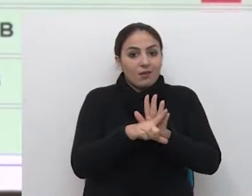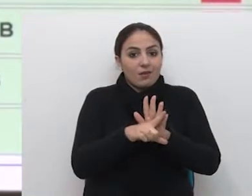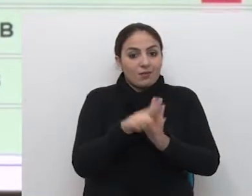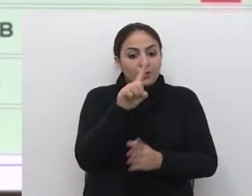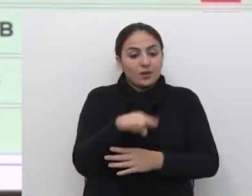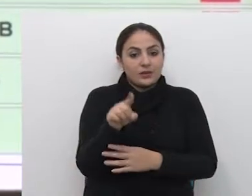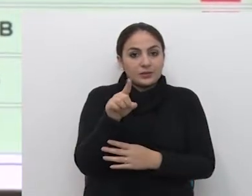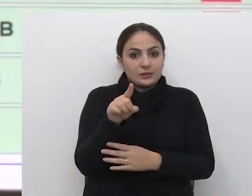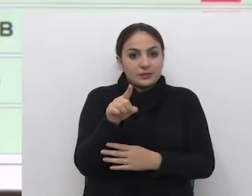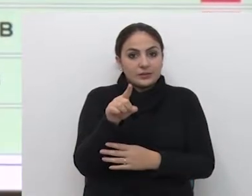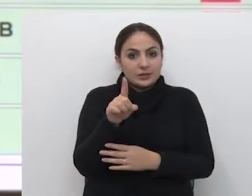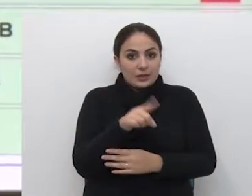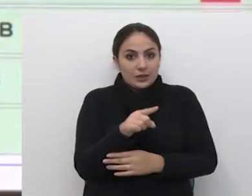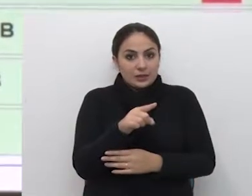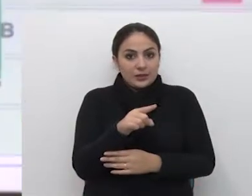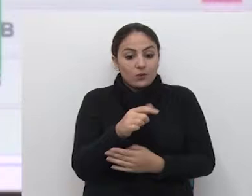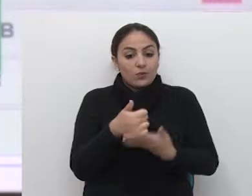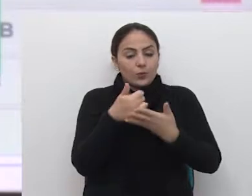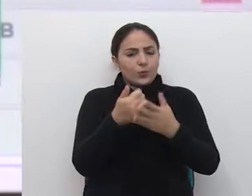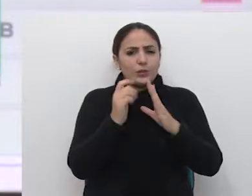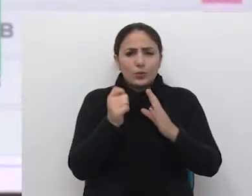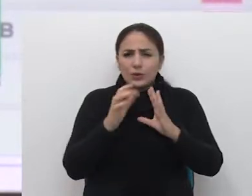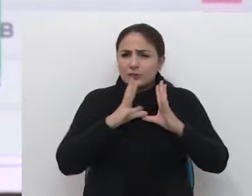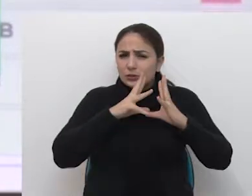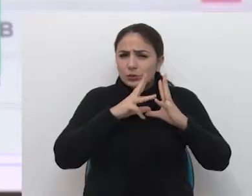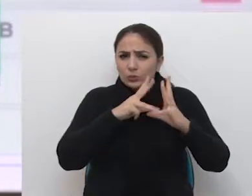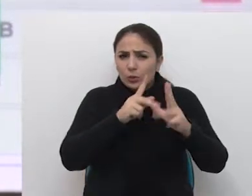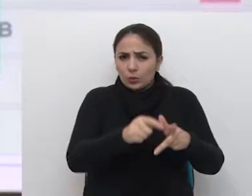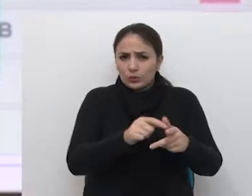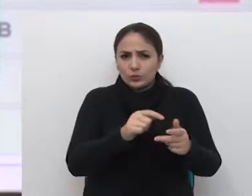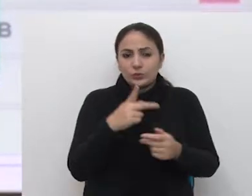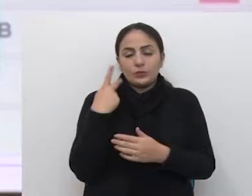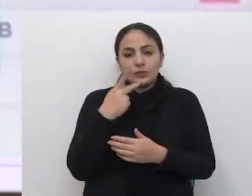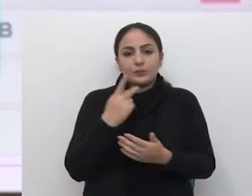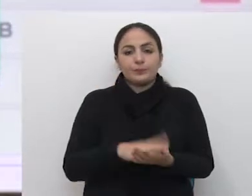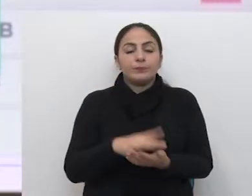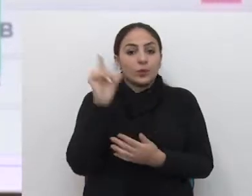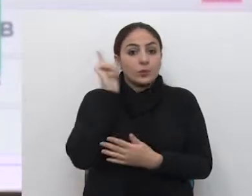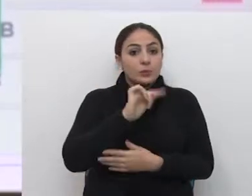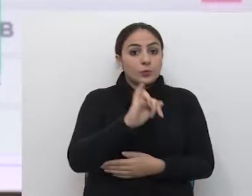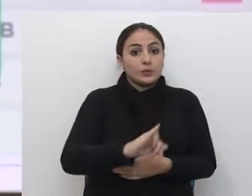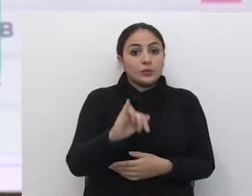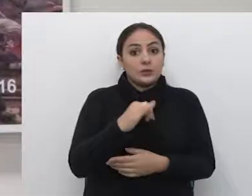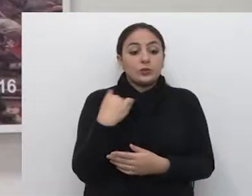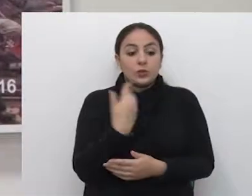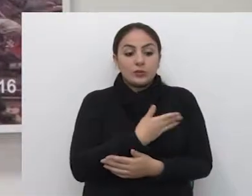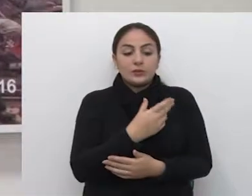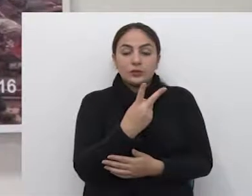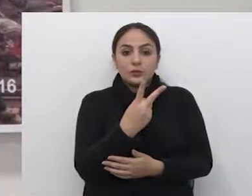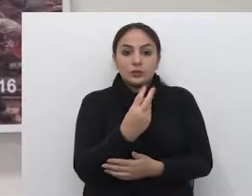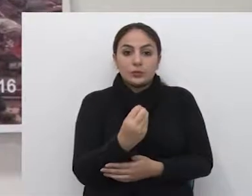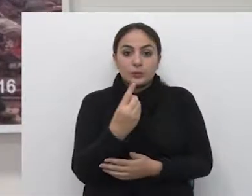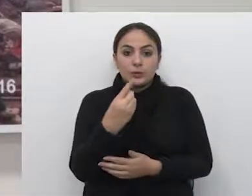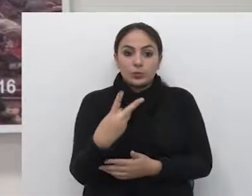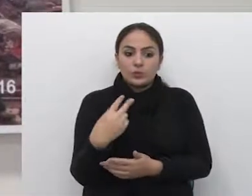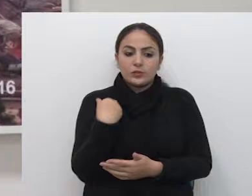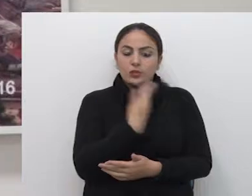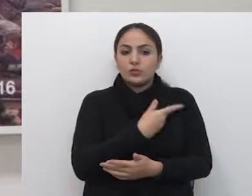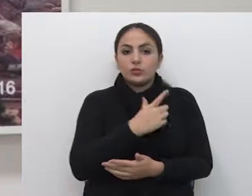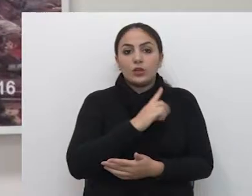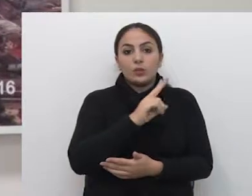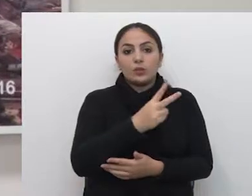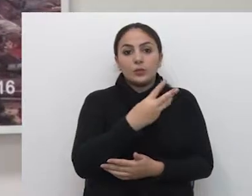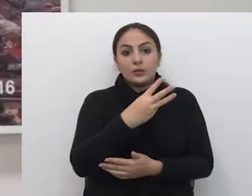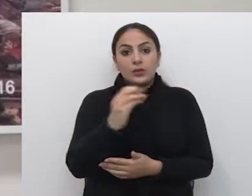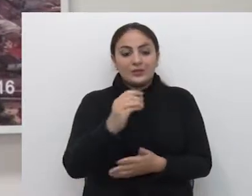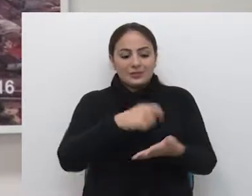foi revogada com o apoio da maioria. Uma vitória importante porque em 2012 nós tivemos 2.300 assinaturas